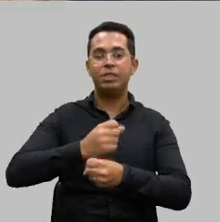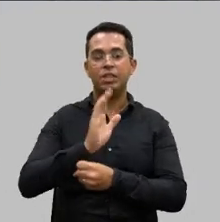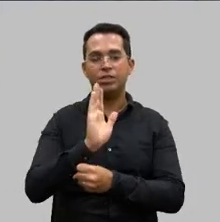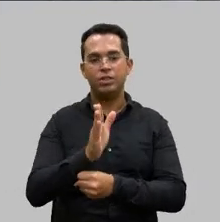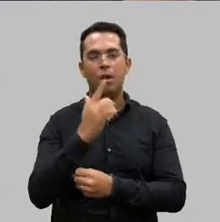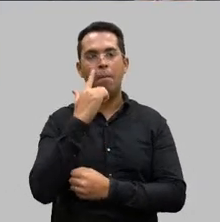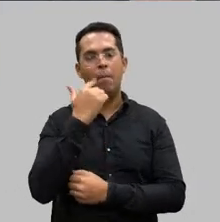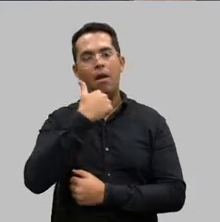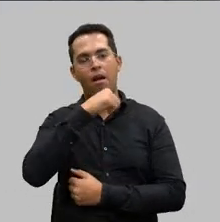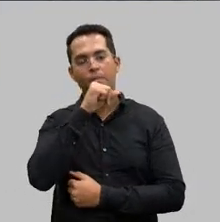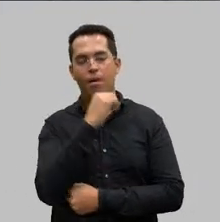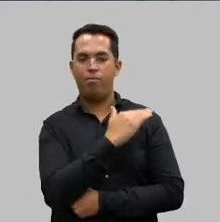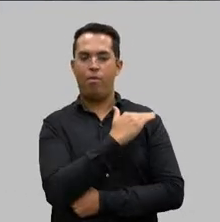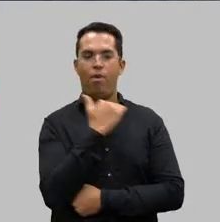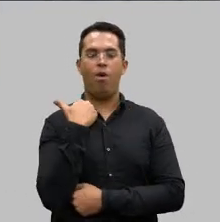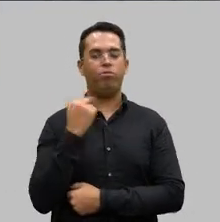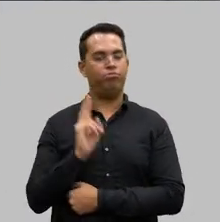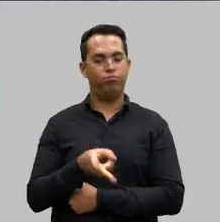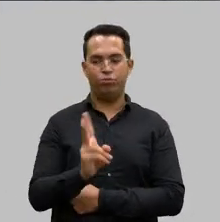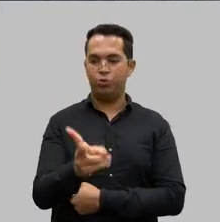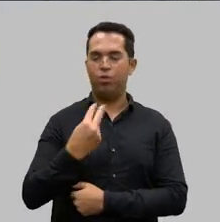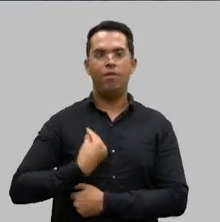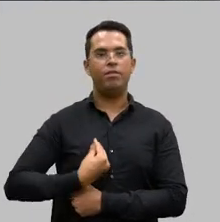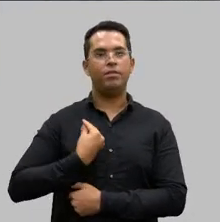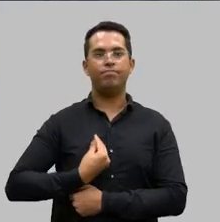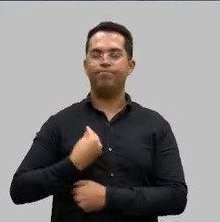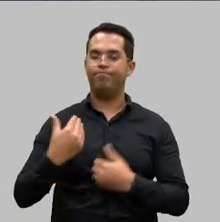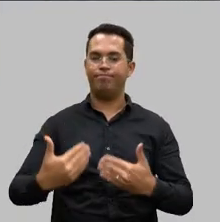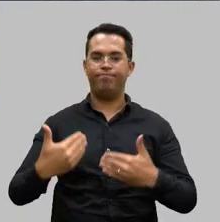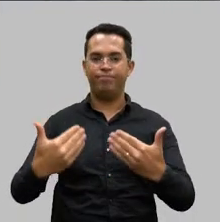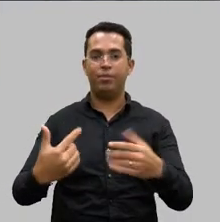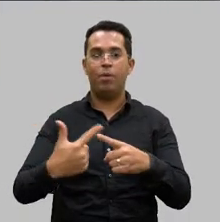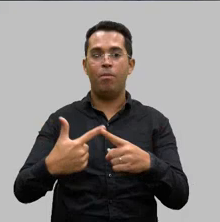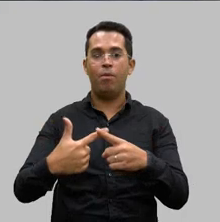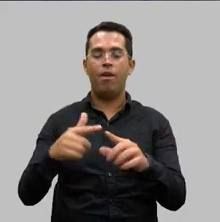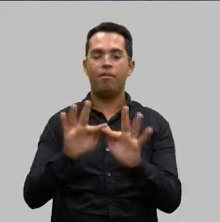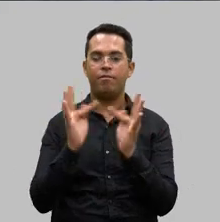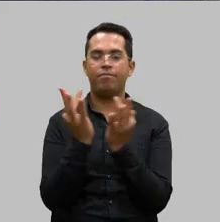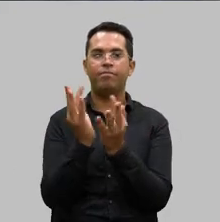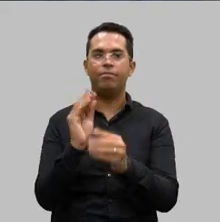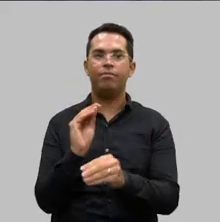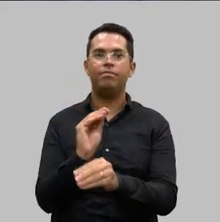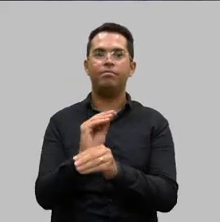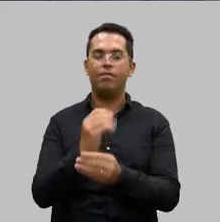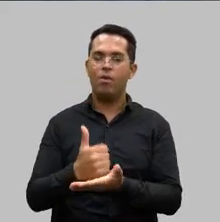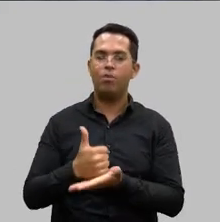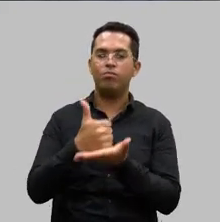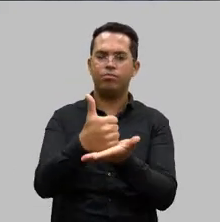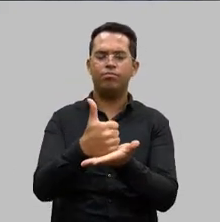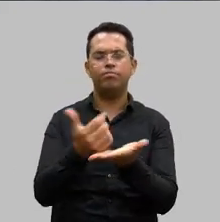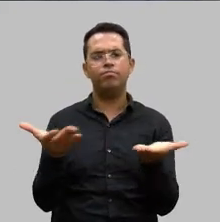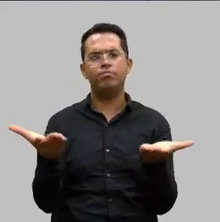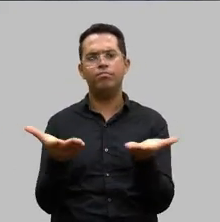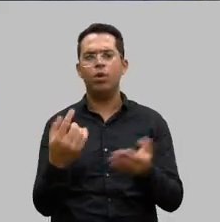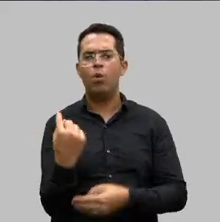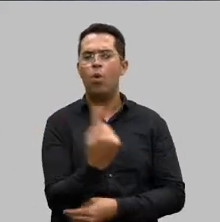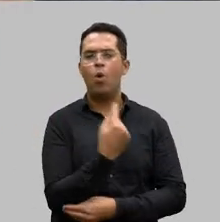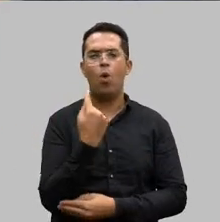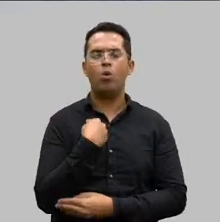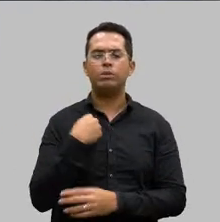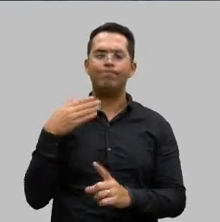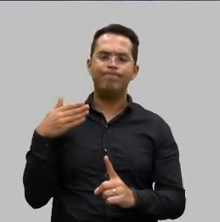membro ou responsável da família que lhe possa oferecer esses cuidados e aí qual o papel nosso quais